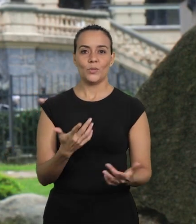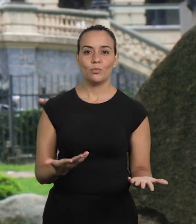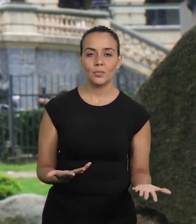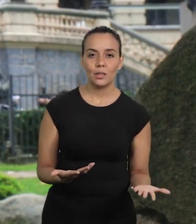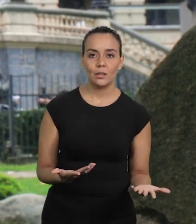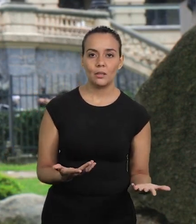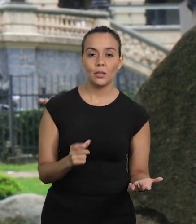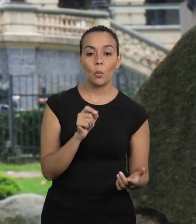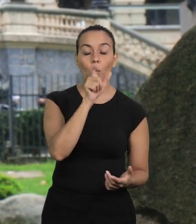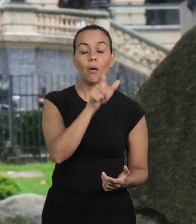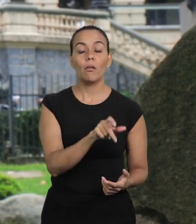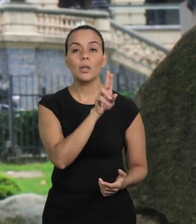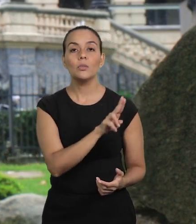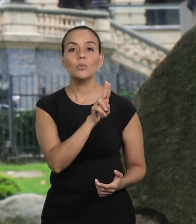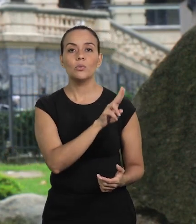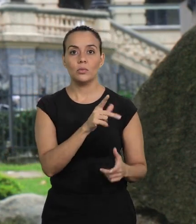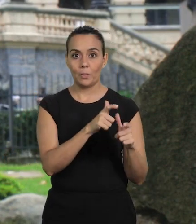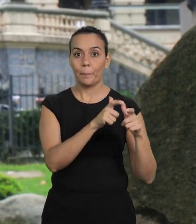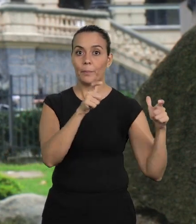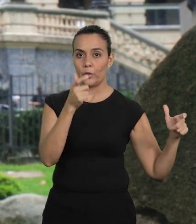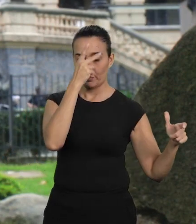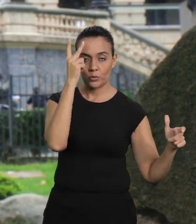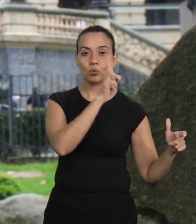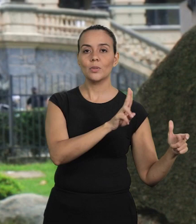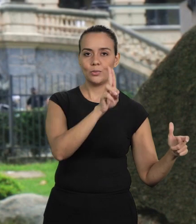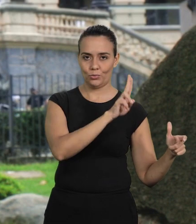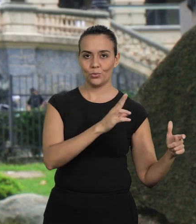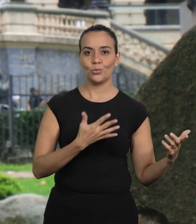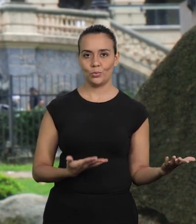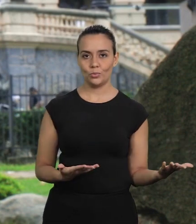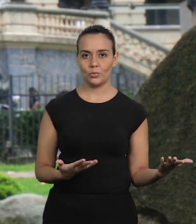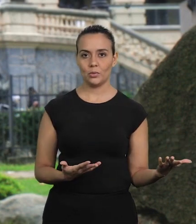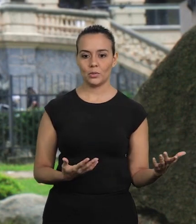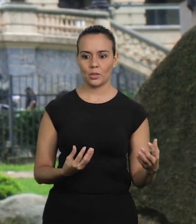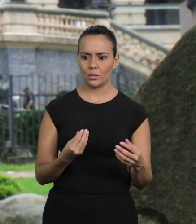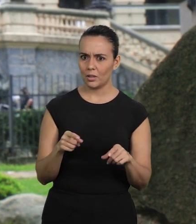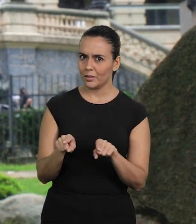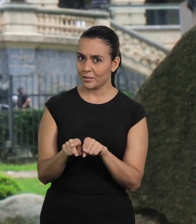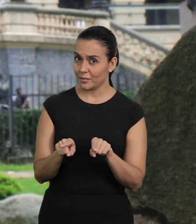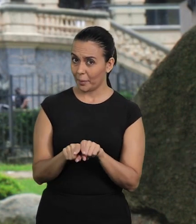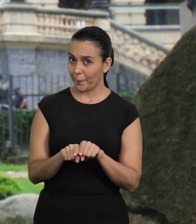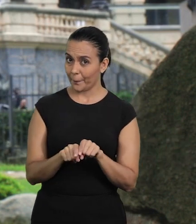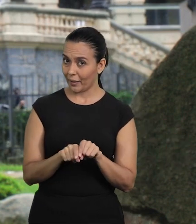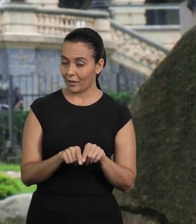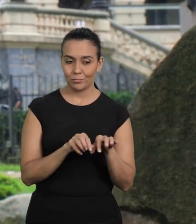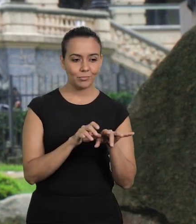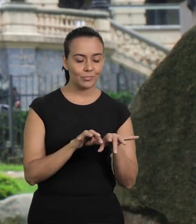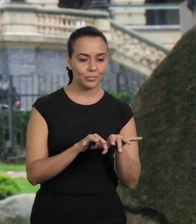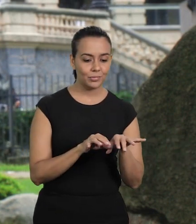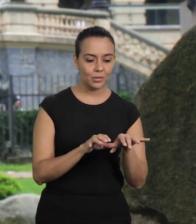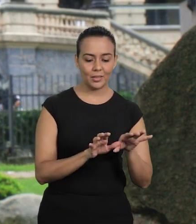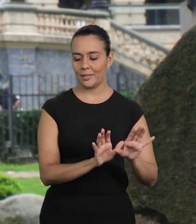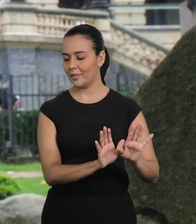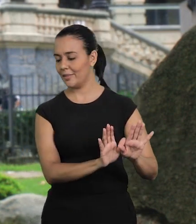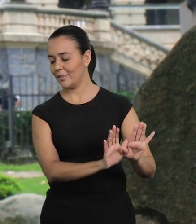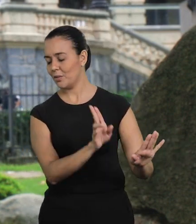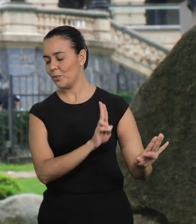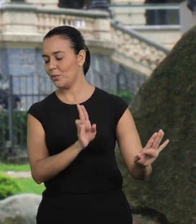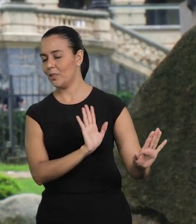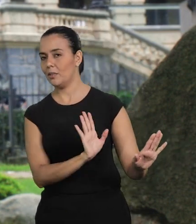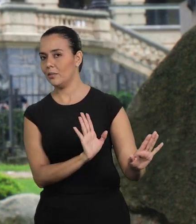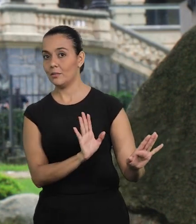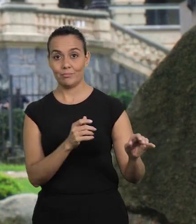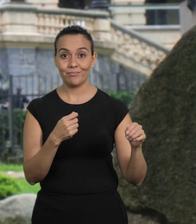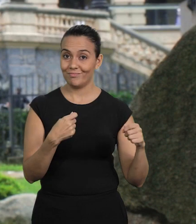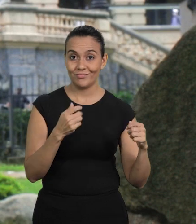não vai ser tão fácil, né? Então, a exclusão digital é uma coisa de diversos níveis, assim, né? Você pode falar desde a pessoa que está na